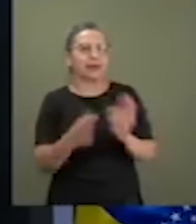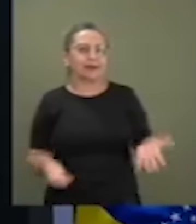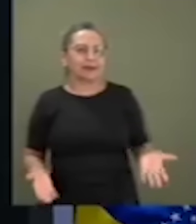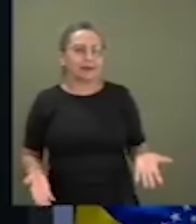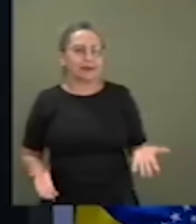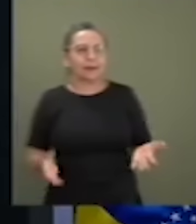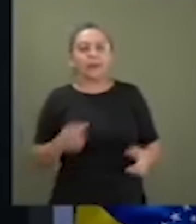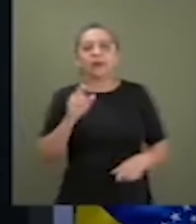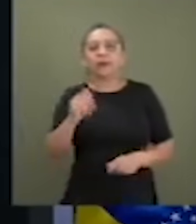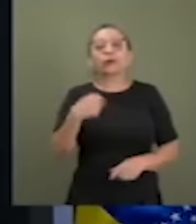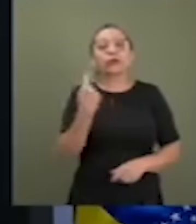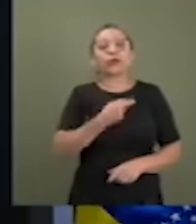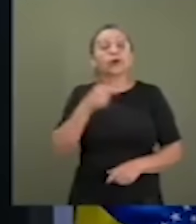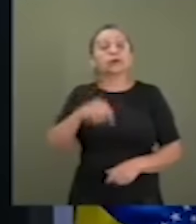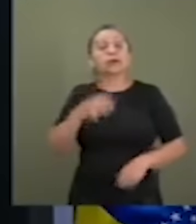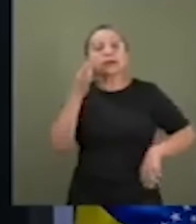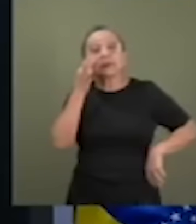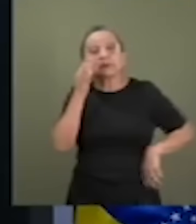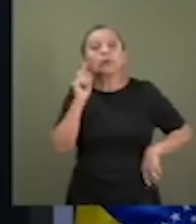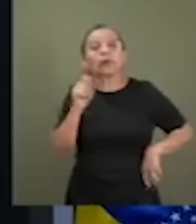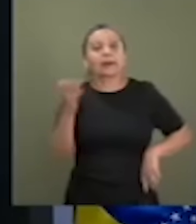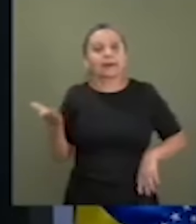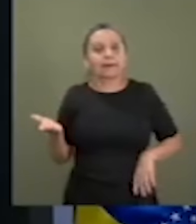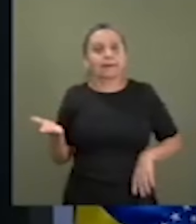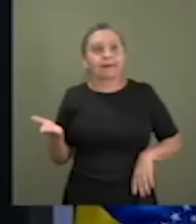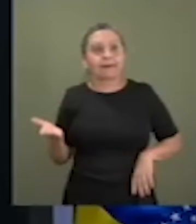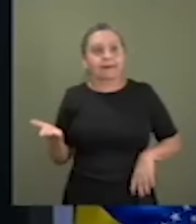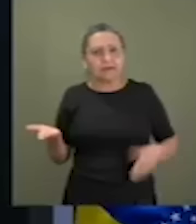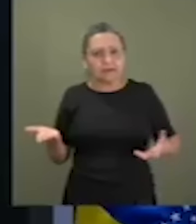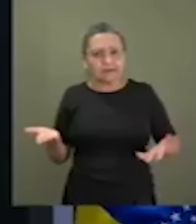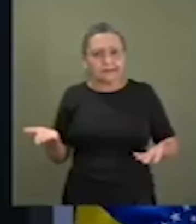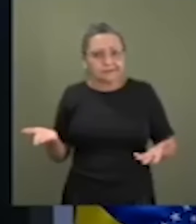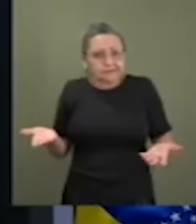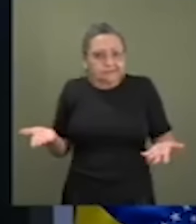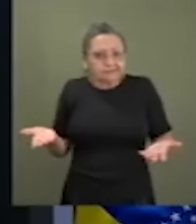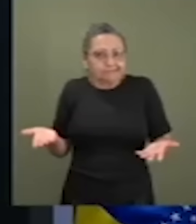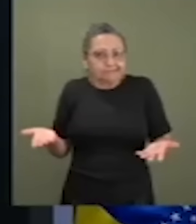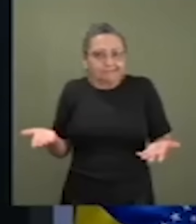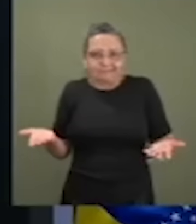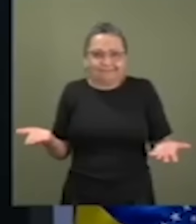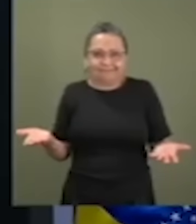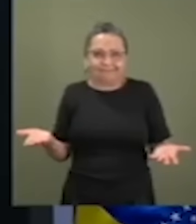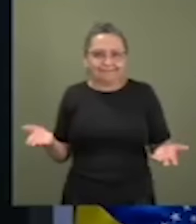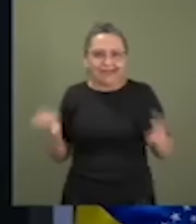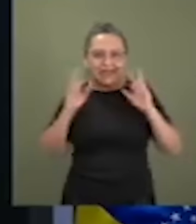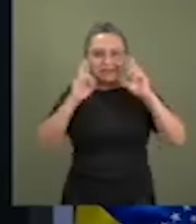E o que é que nós estamos a presenciar hoje? Respeito ao devido processo legal?